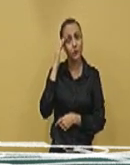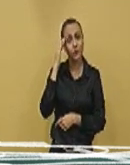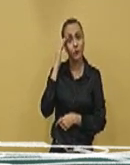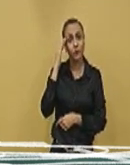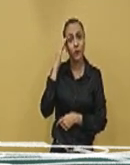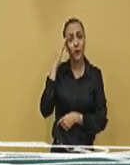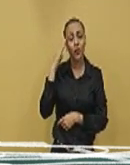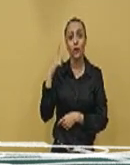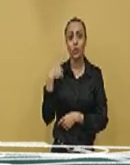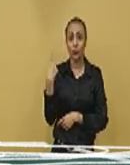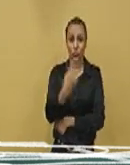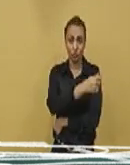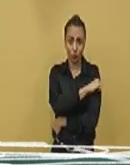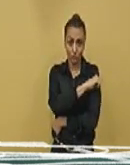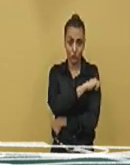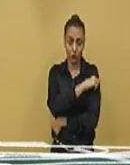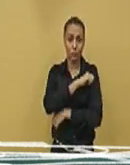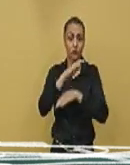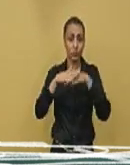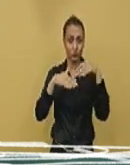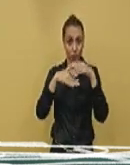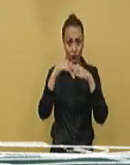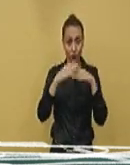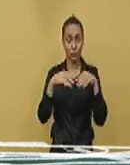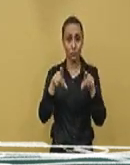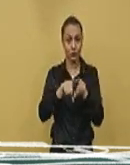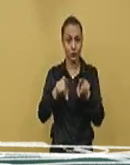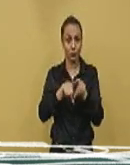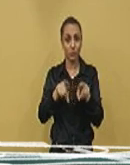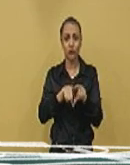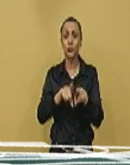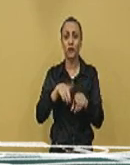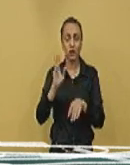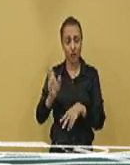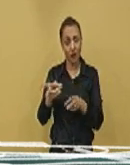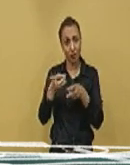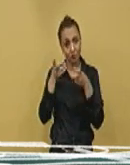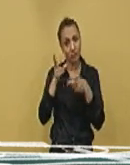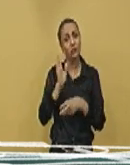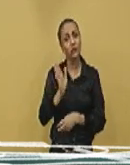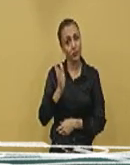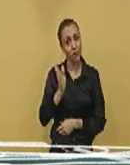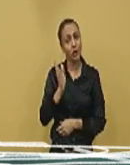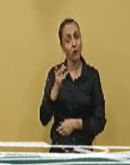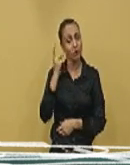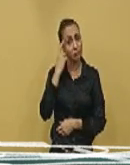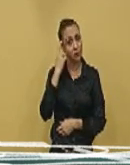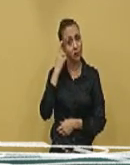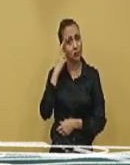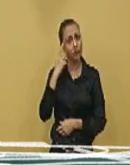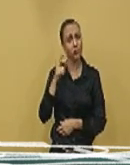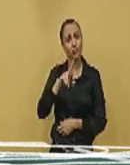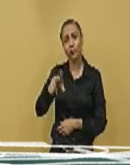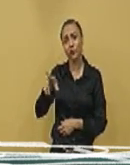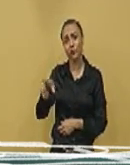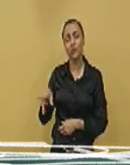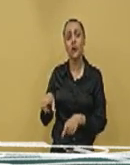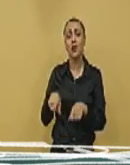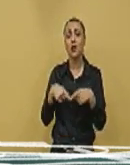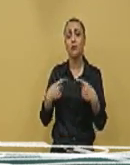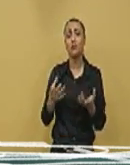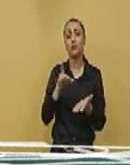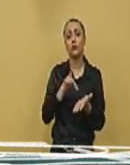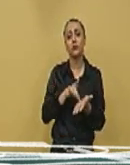dos nossos alunos, dos nossos servidores, é eminente. Nós já tínhamos pensado nisso várias vezes, mas efetivamente